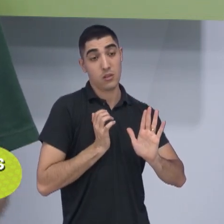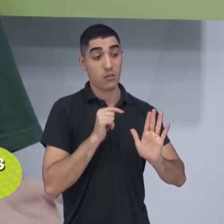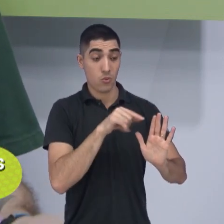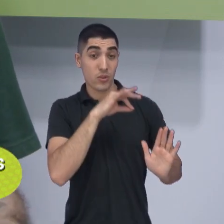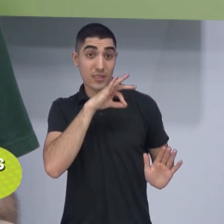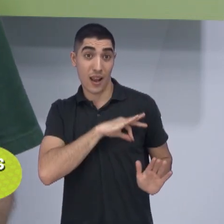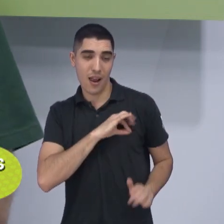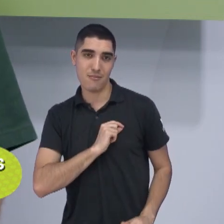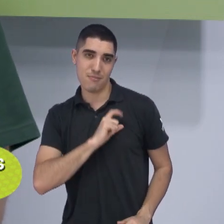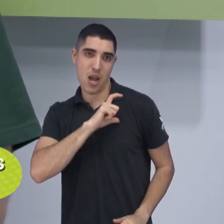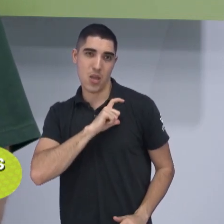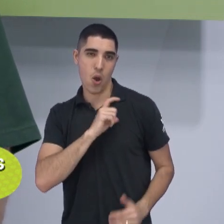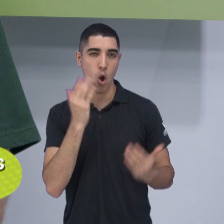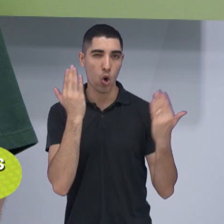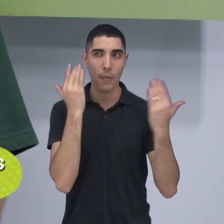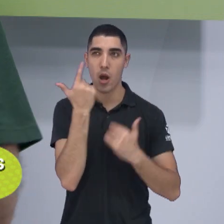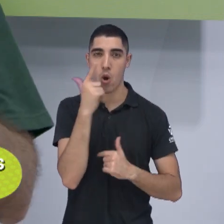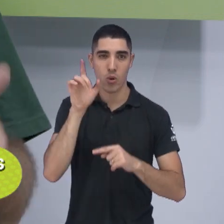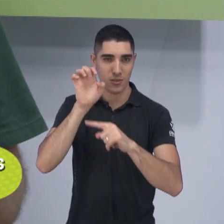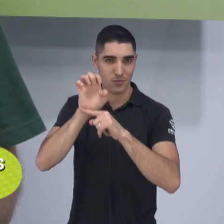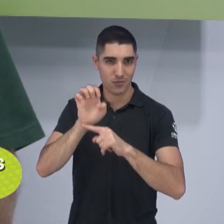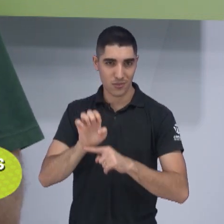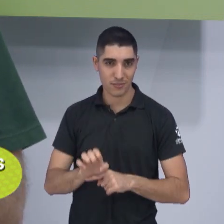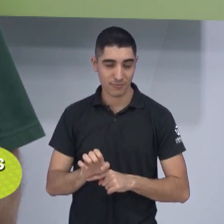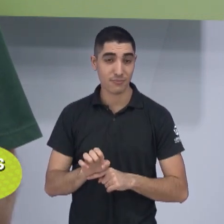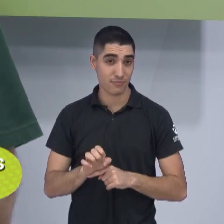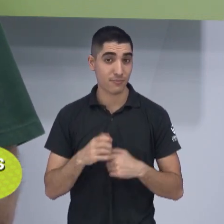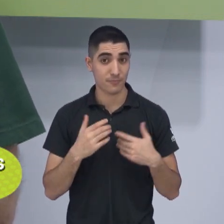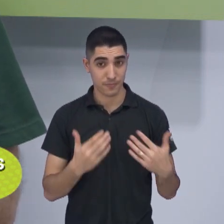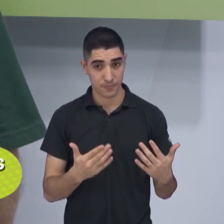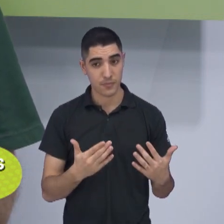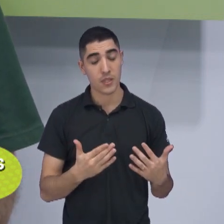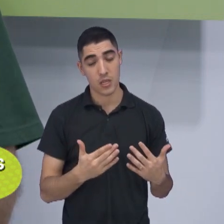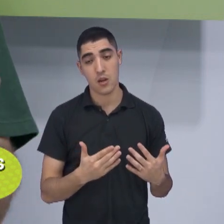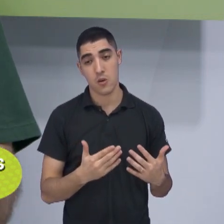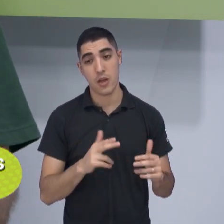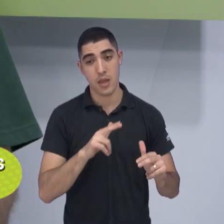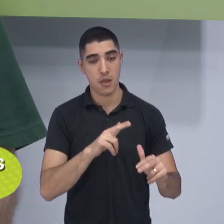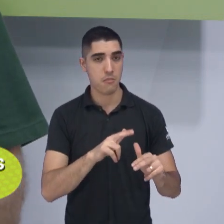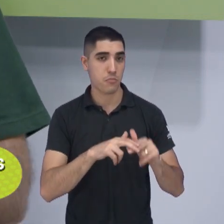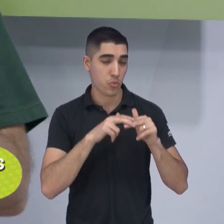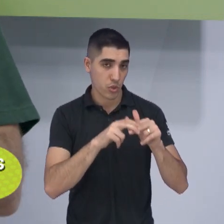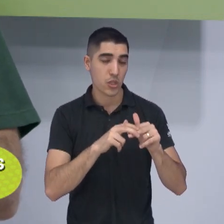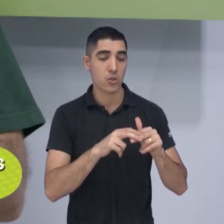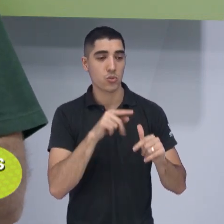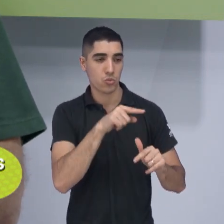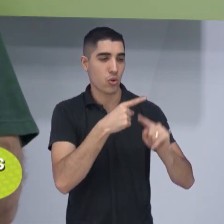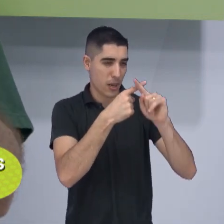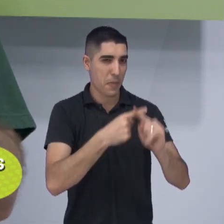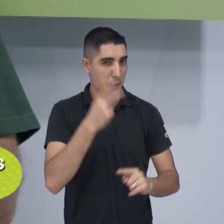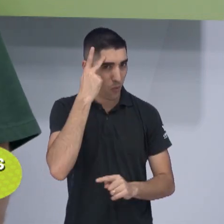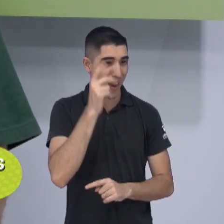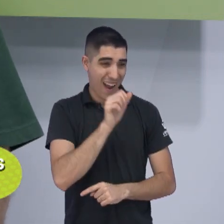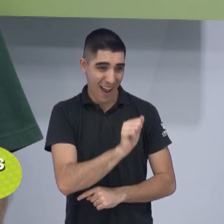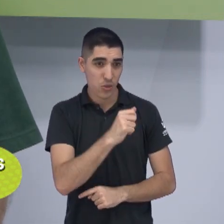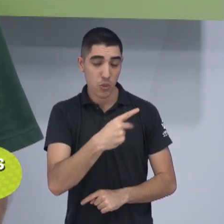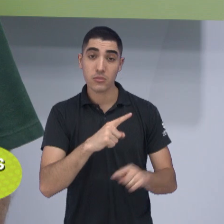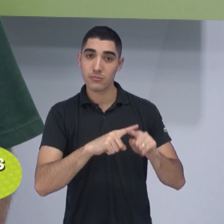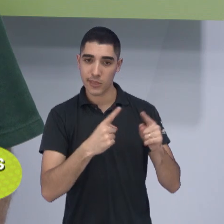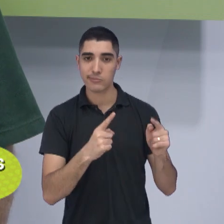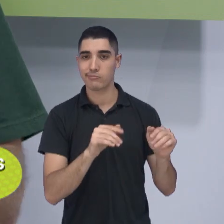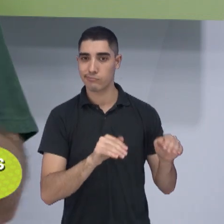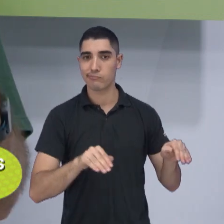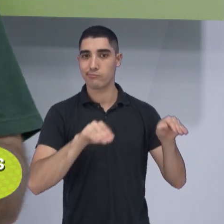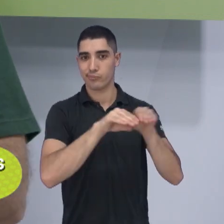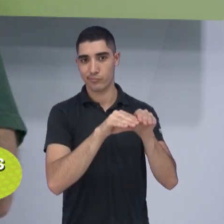né? Mesmo para times de Série A2, né? Que seria uma segunda divisão do Paulista, mas essa segunda divisão equivale ou é melhor, superior a